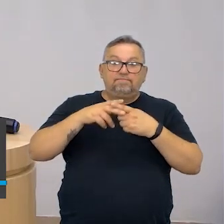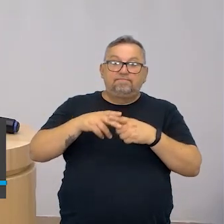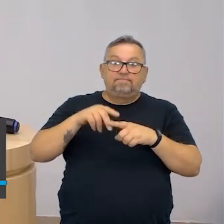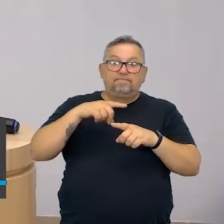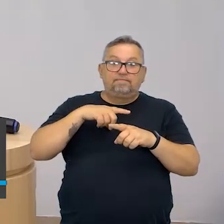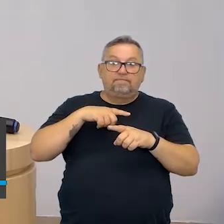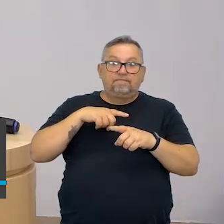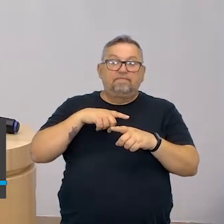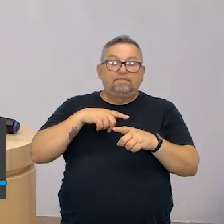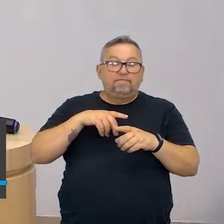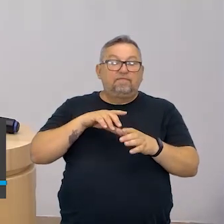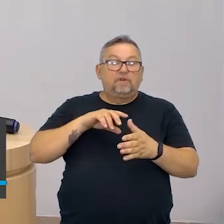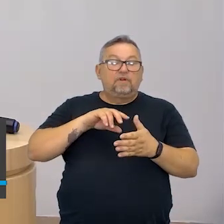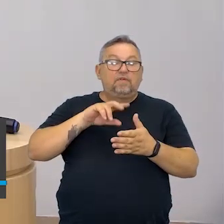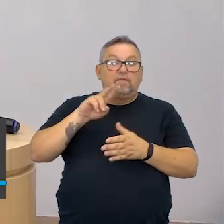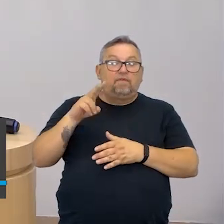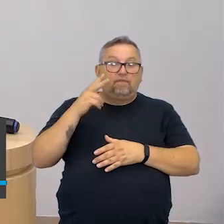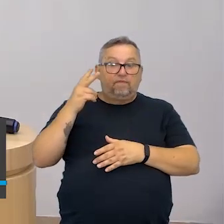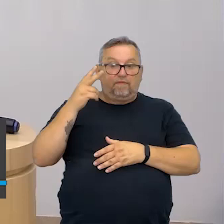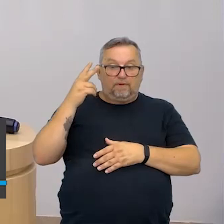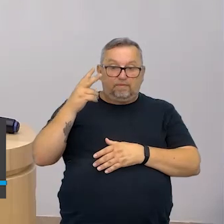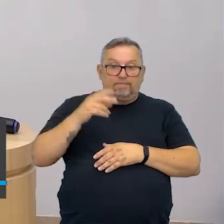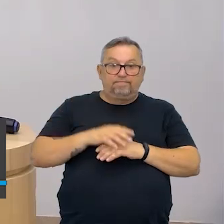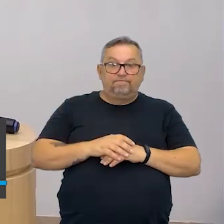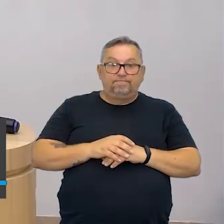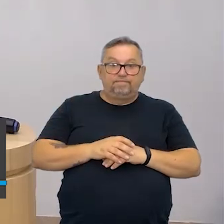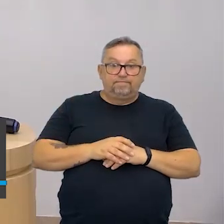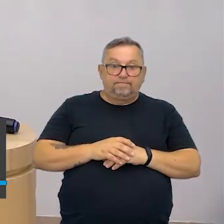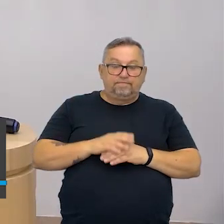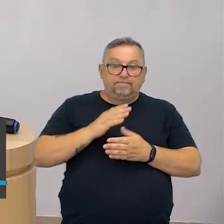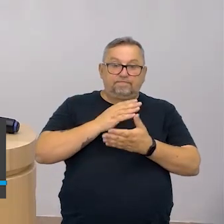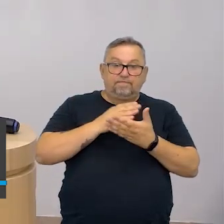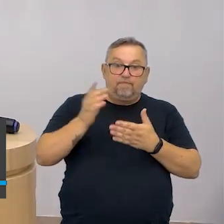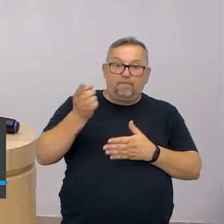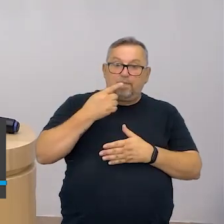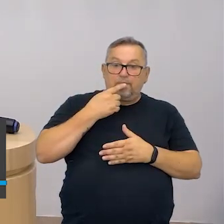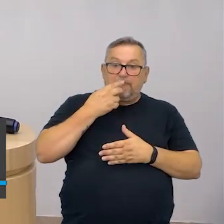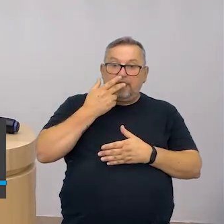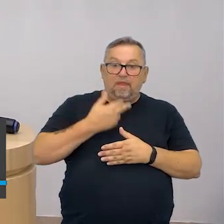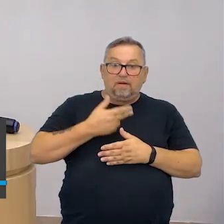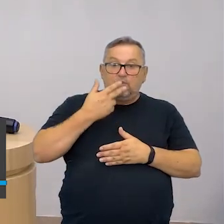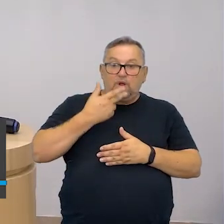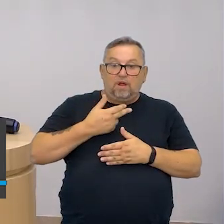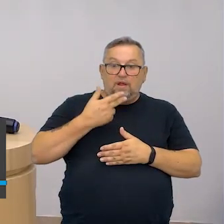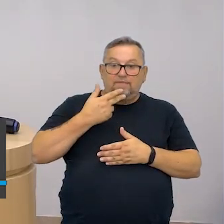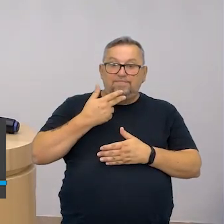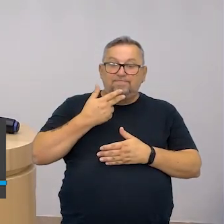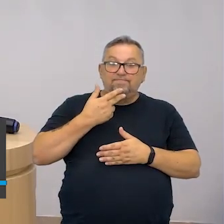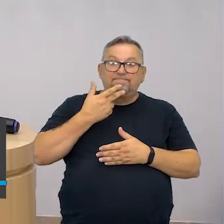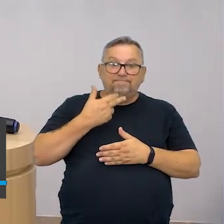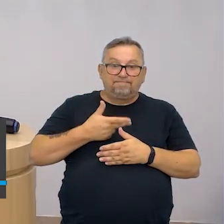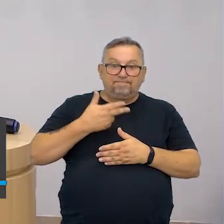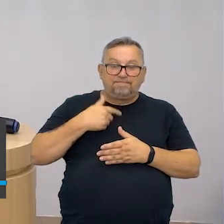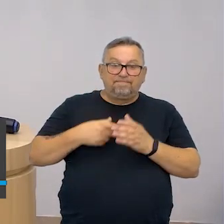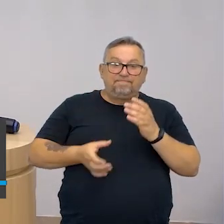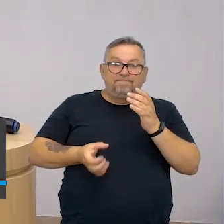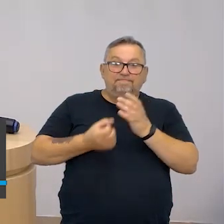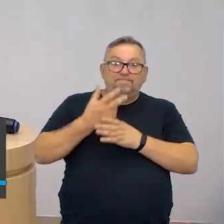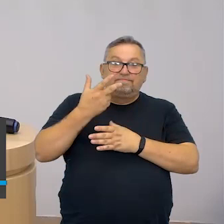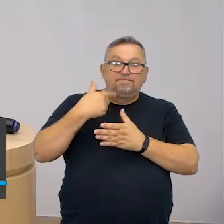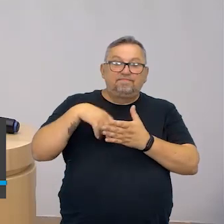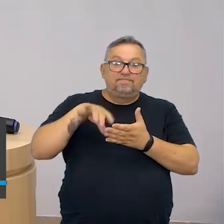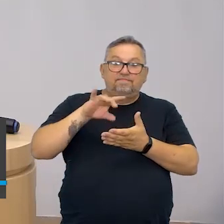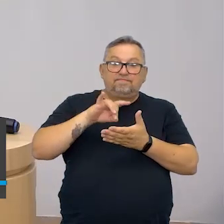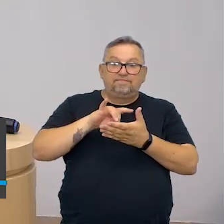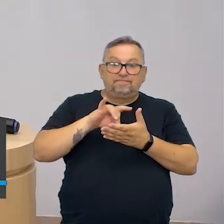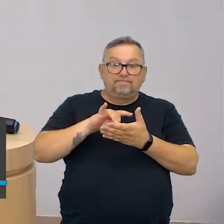valor instrumental, a língua. E é a partir da língua, e por meio da língua, é que se cria então essas